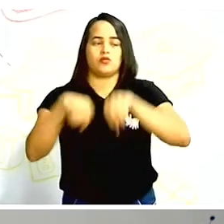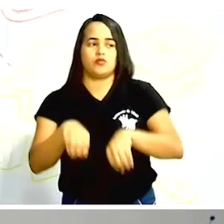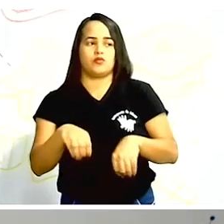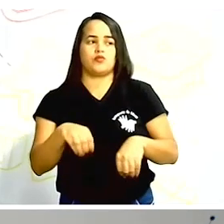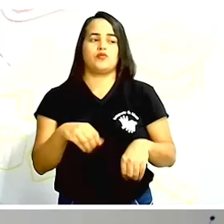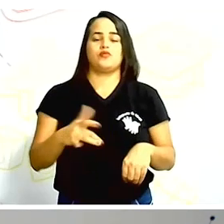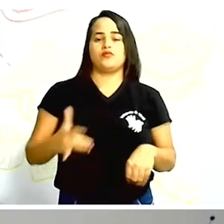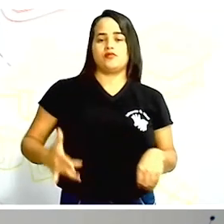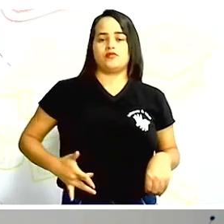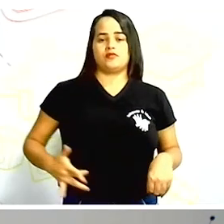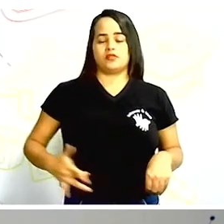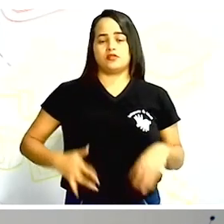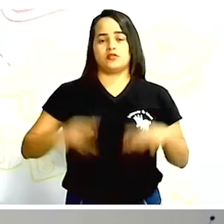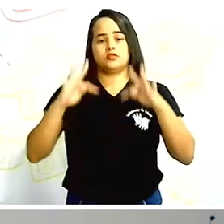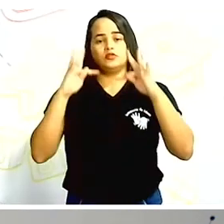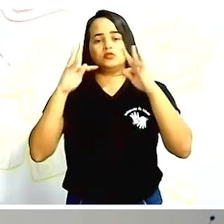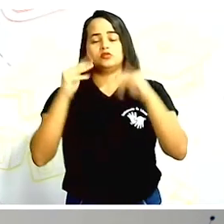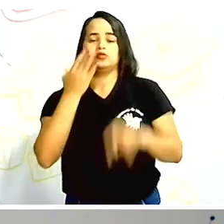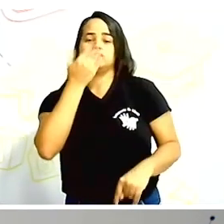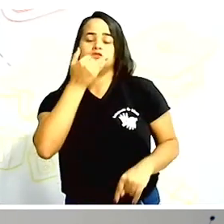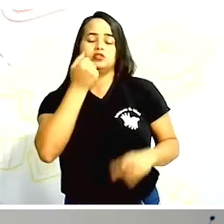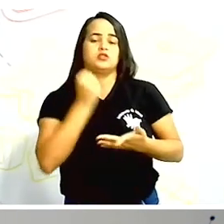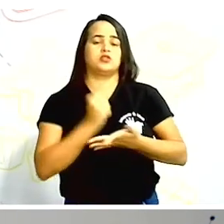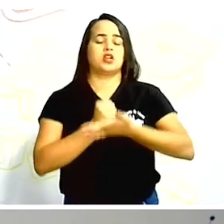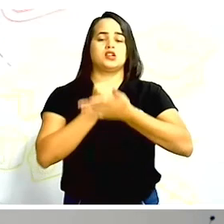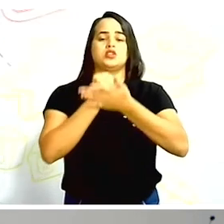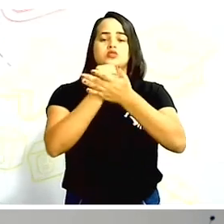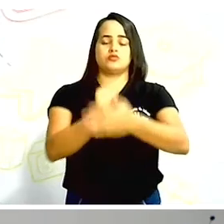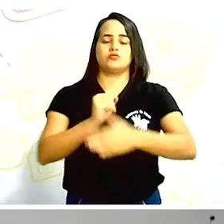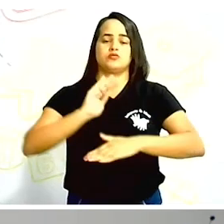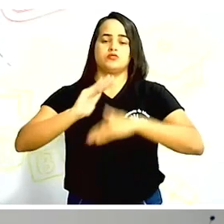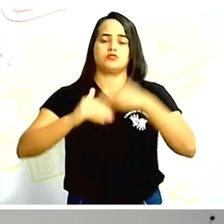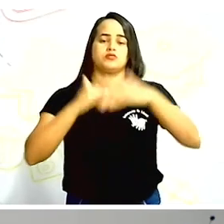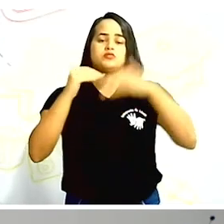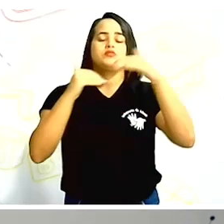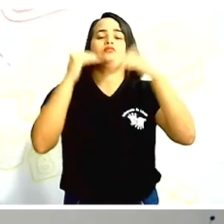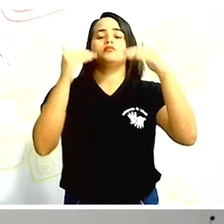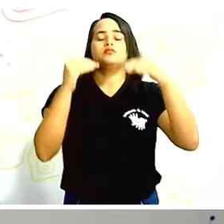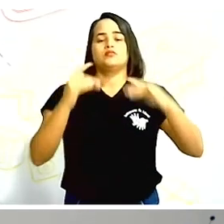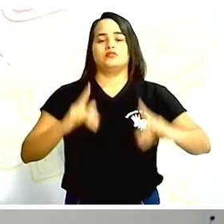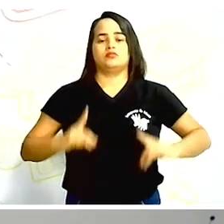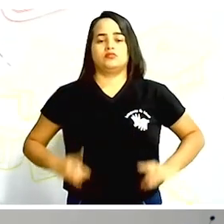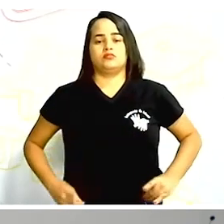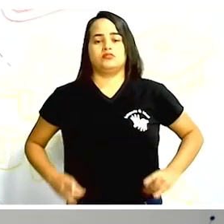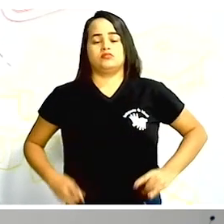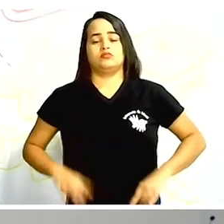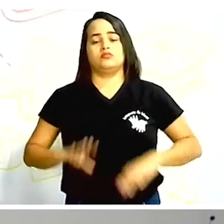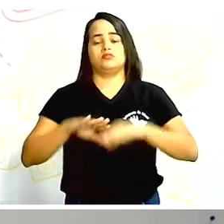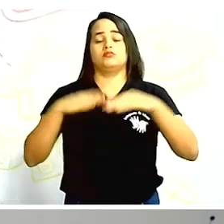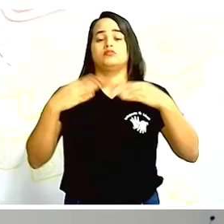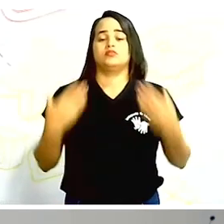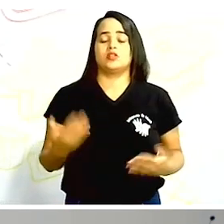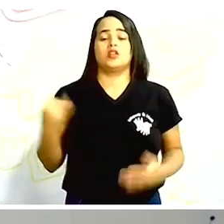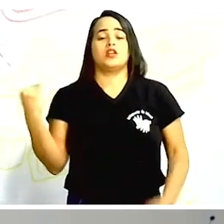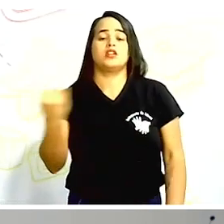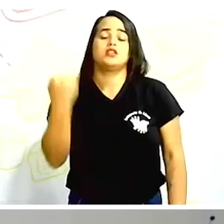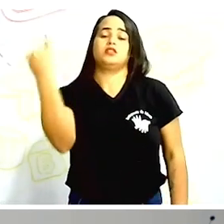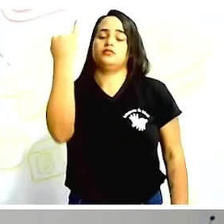esses alimentos aí vão ajudar na produção da testosterona. Então, pessoal, é